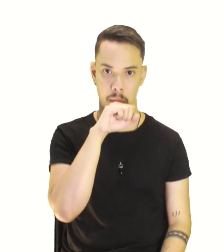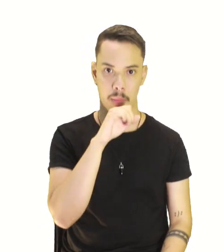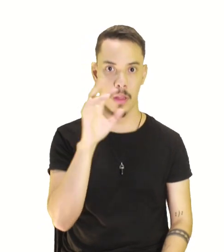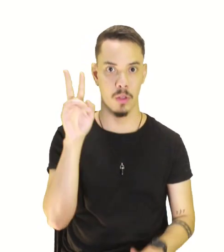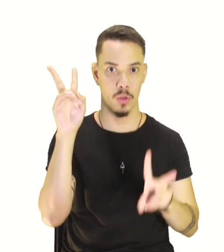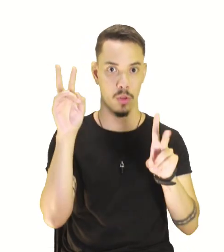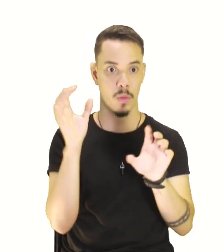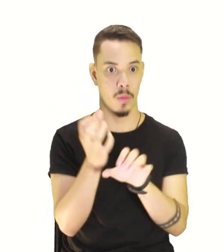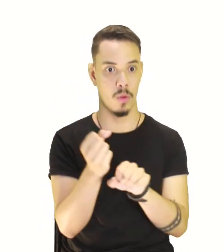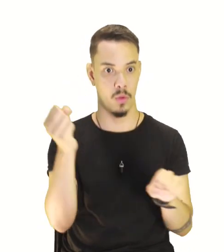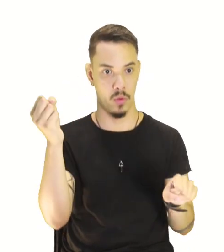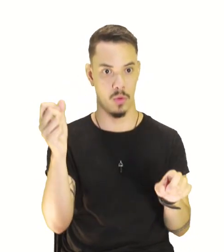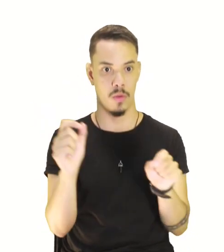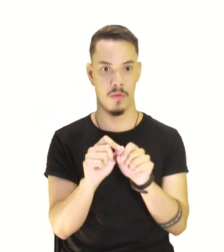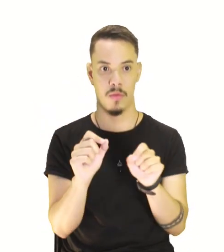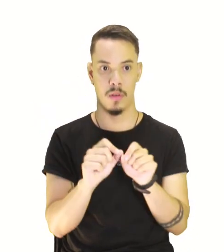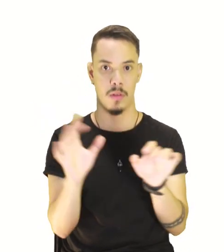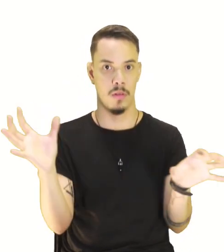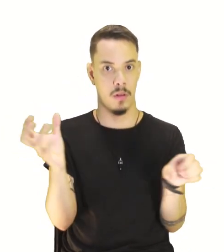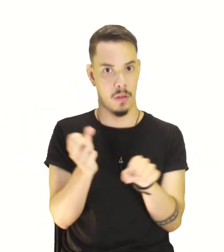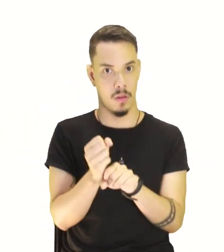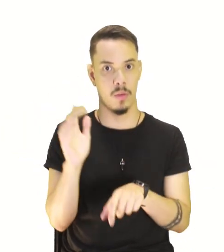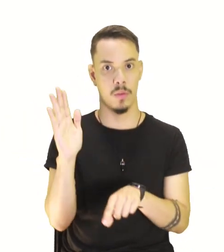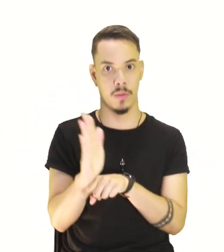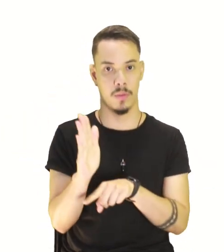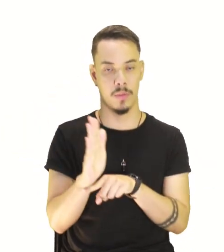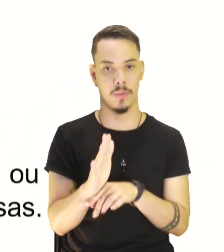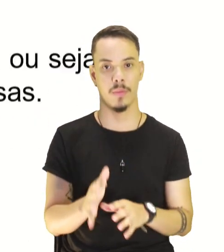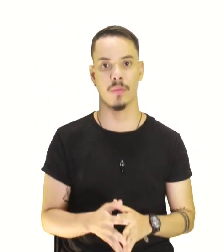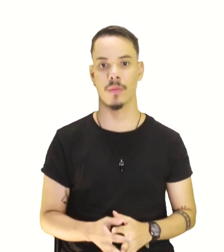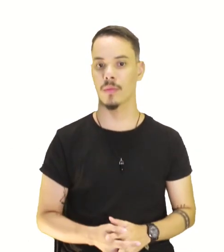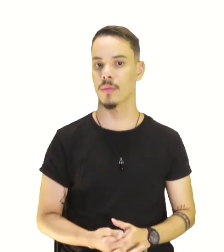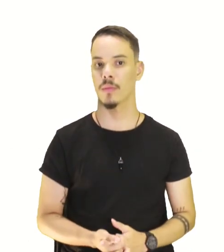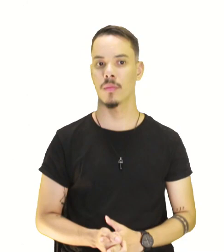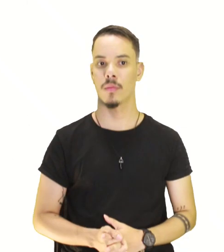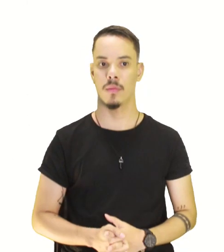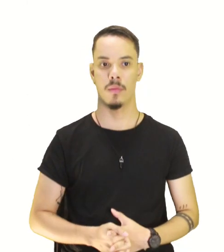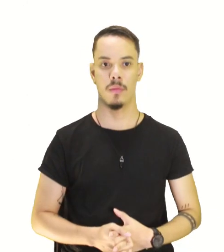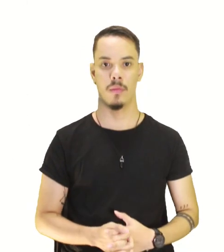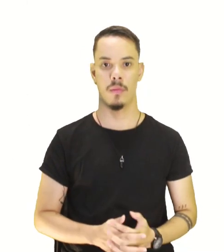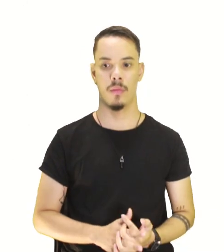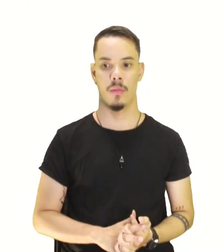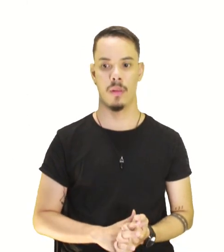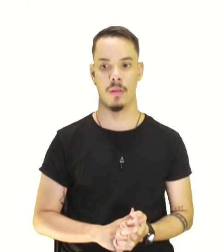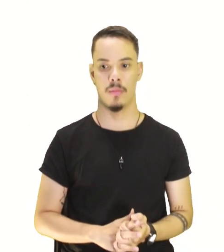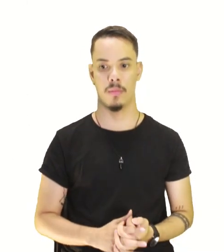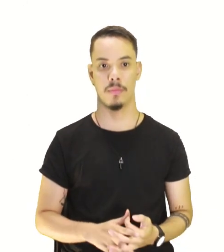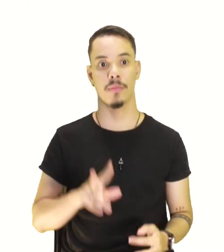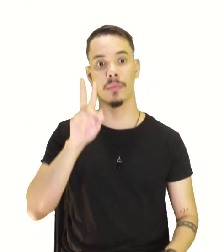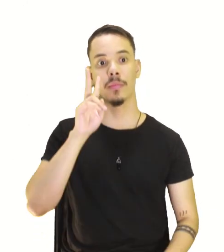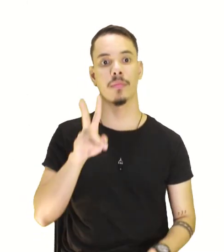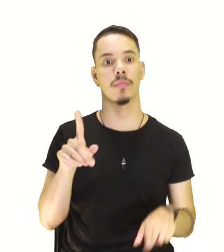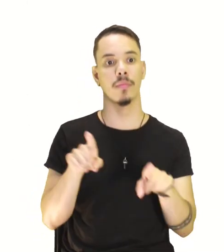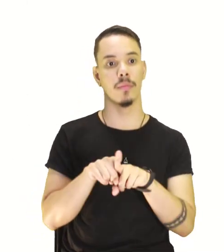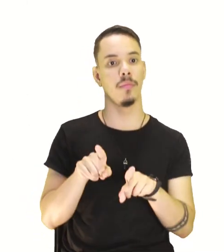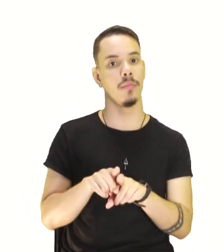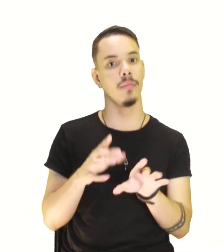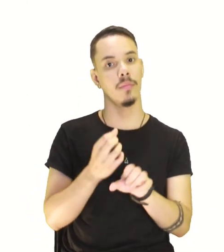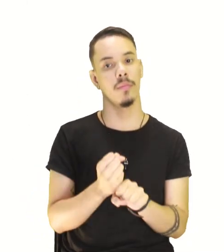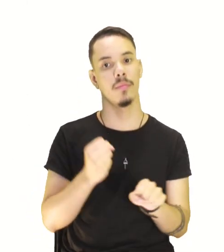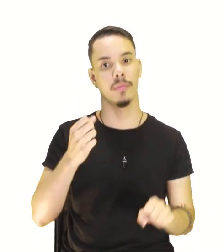lucros e fazer esse cálculo aí ajudando eles, né? Beleza. Vimos no vídeo que o lucro é em